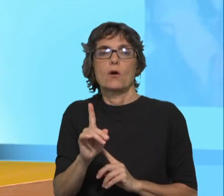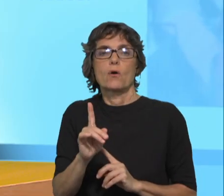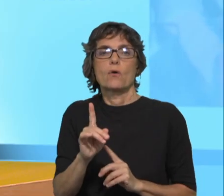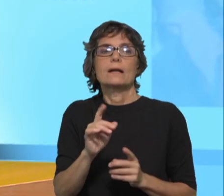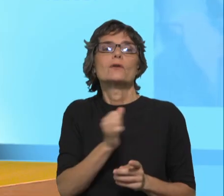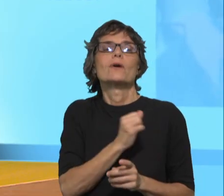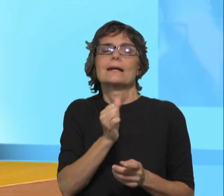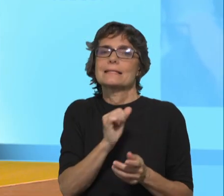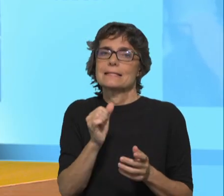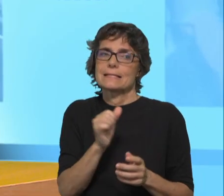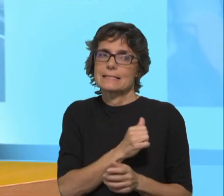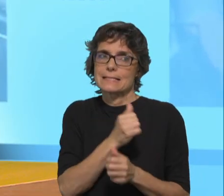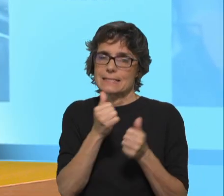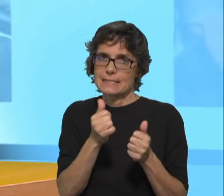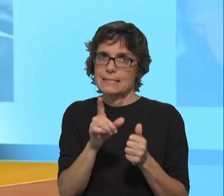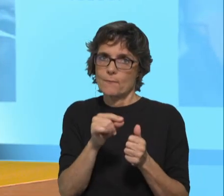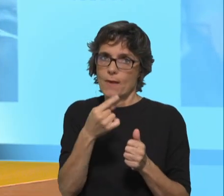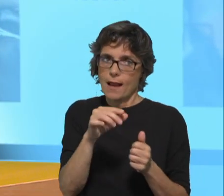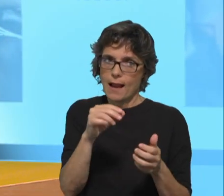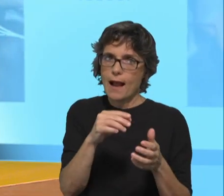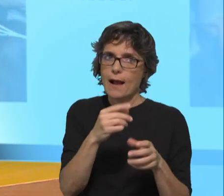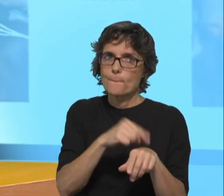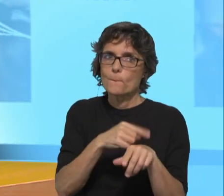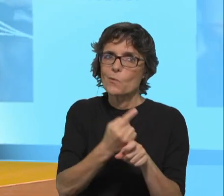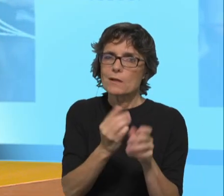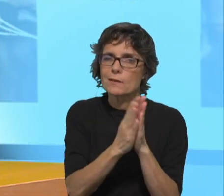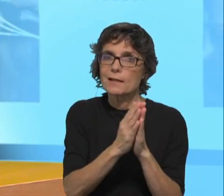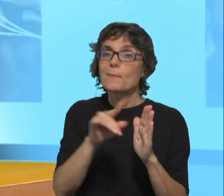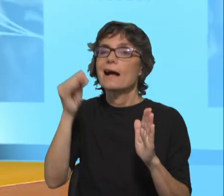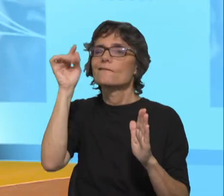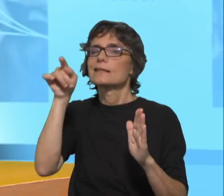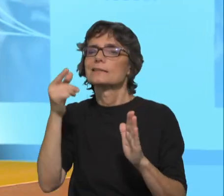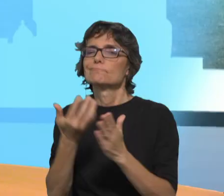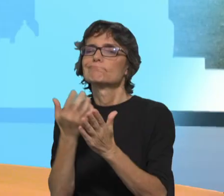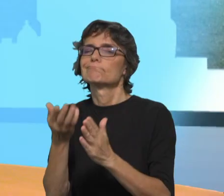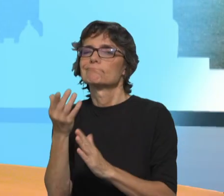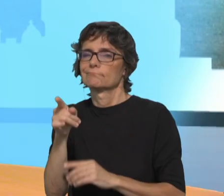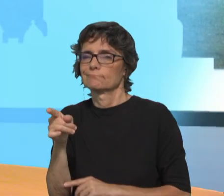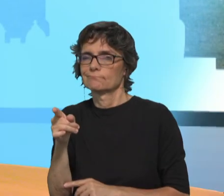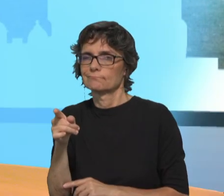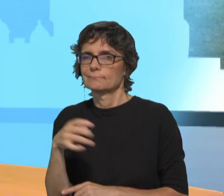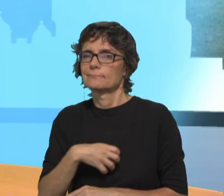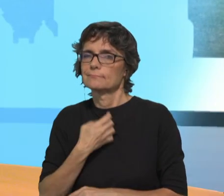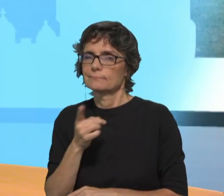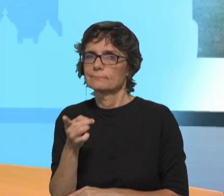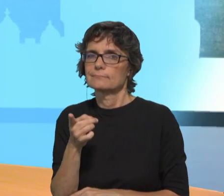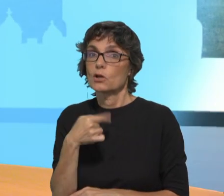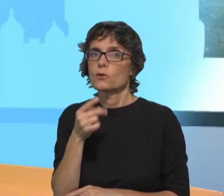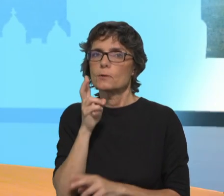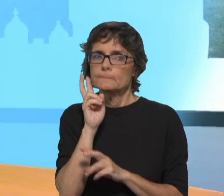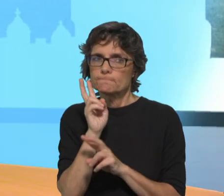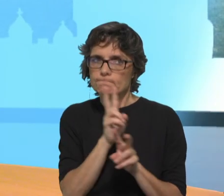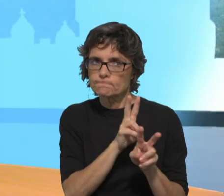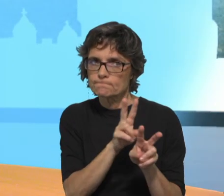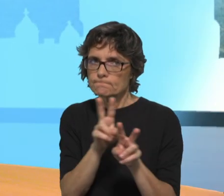não acontece. Mas é também nas periferias que acontece a igreja. E nós estamos atentos e tentamos estar atentos a todas essas